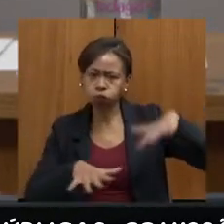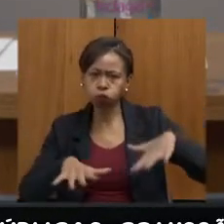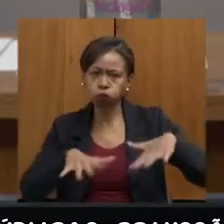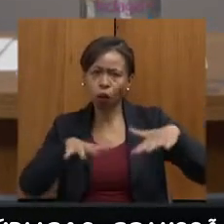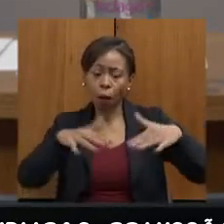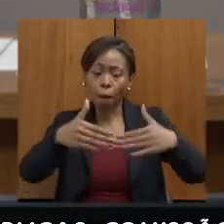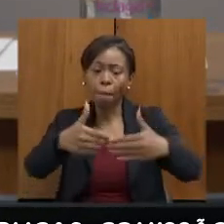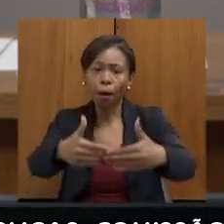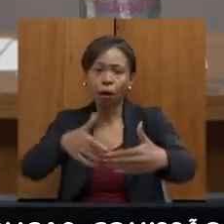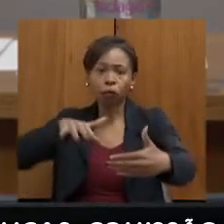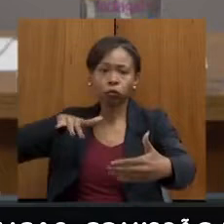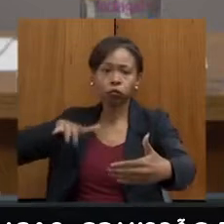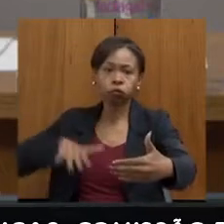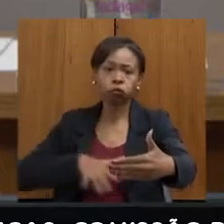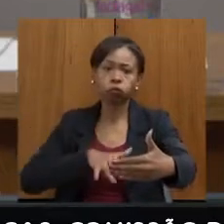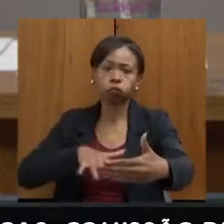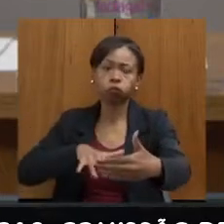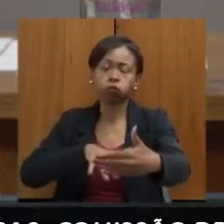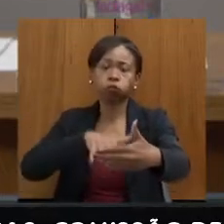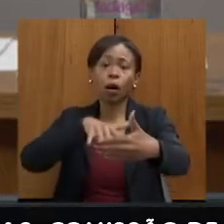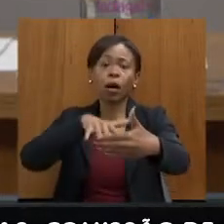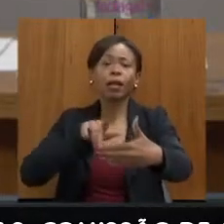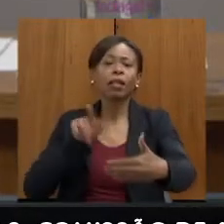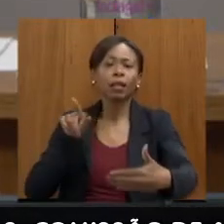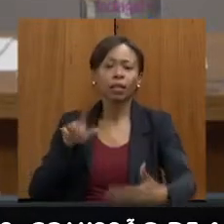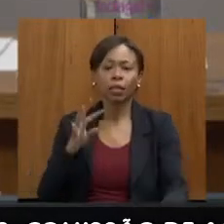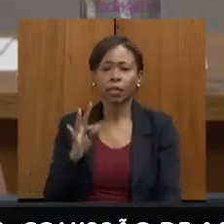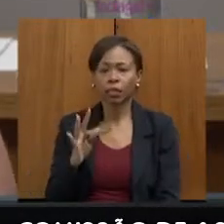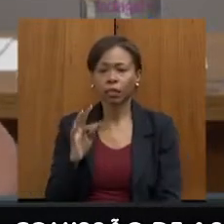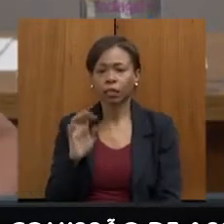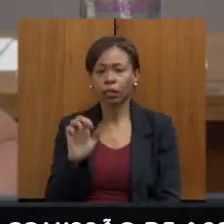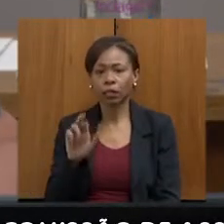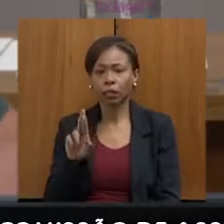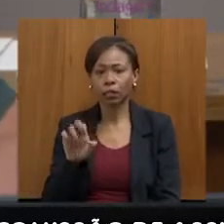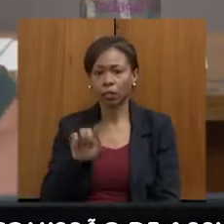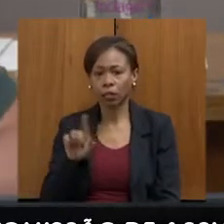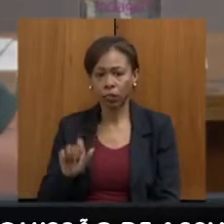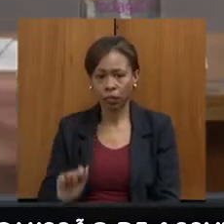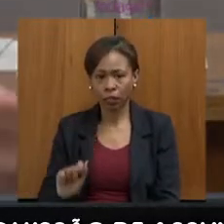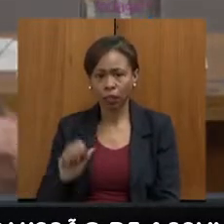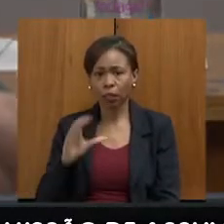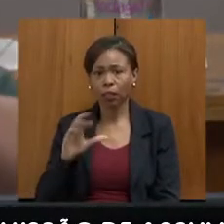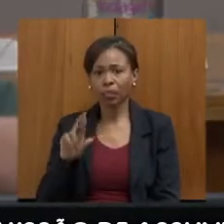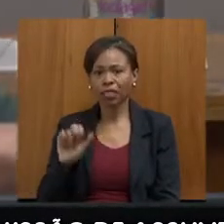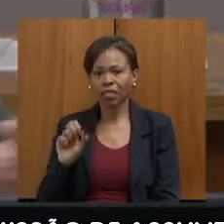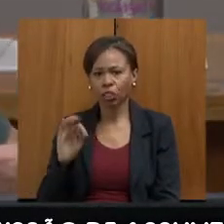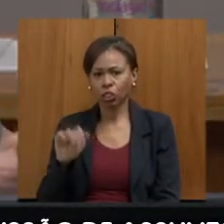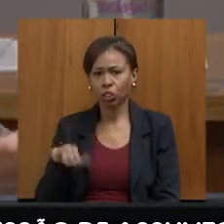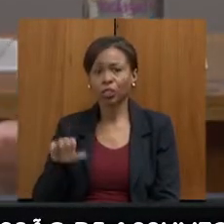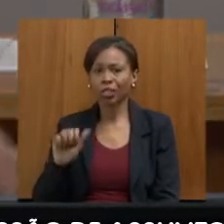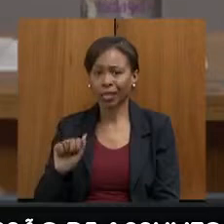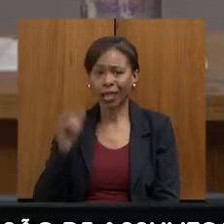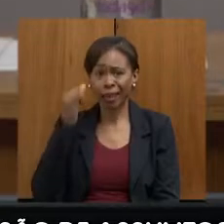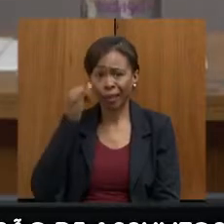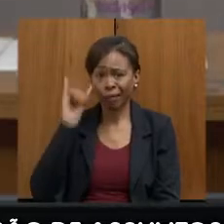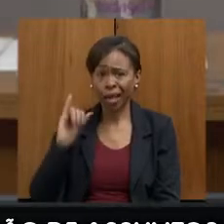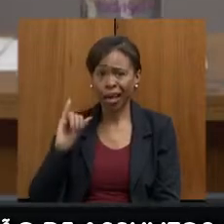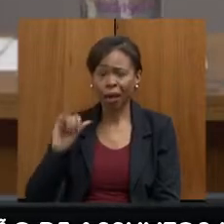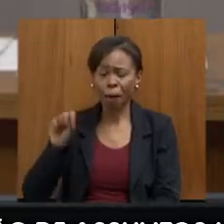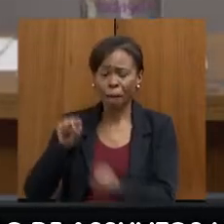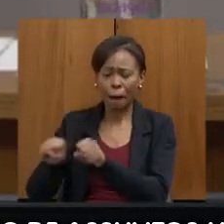aquele caos na Tereza Cristina não aquele levantamento do asfalto aquela destruição